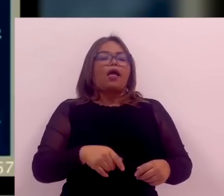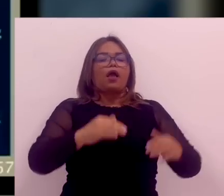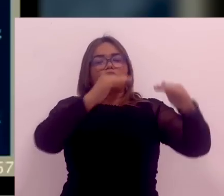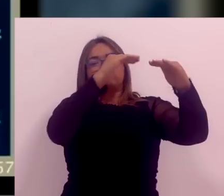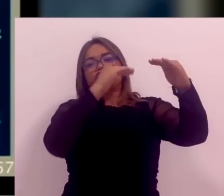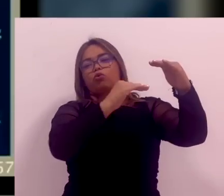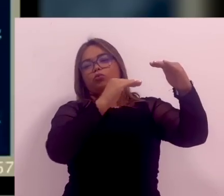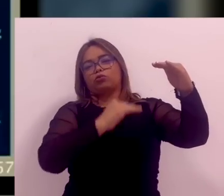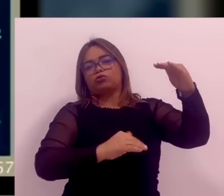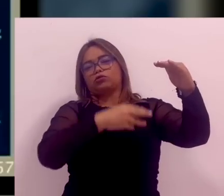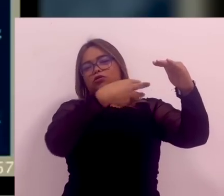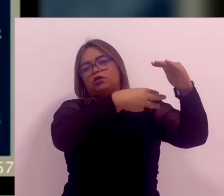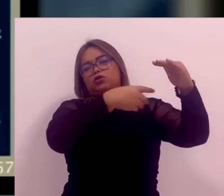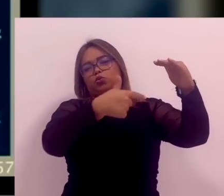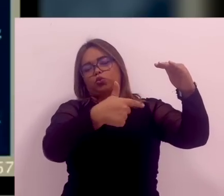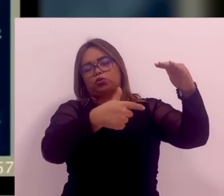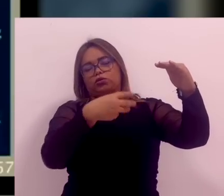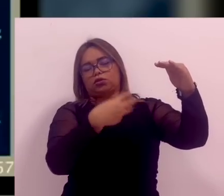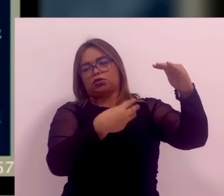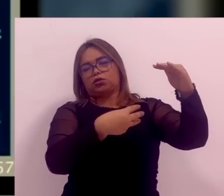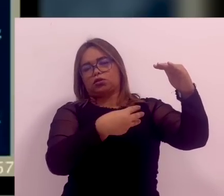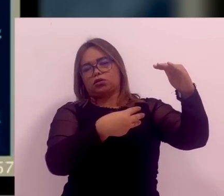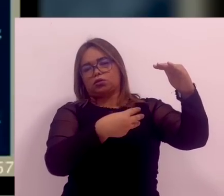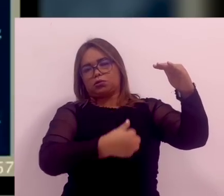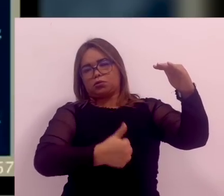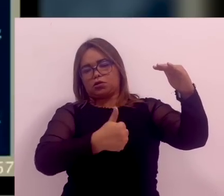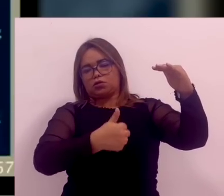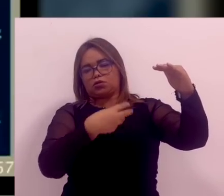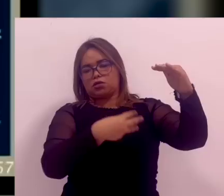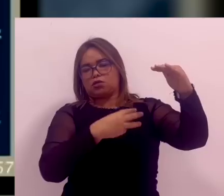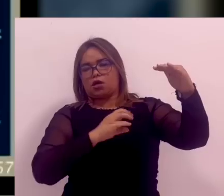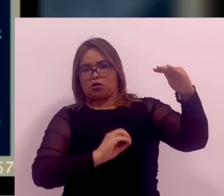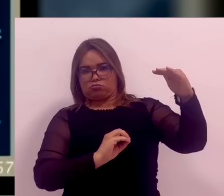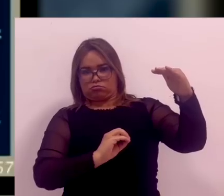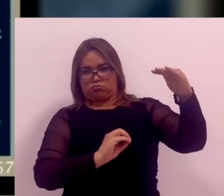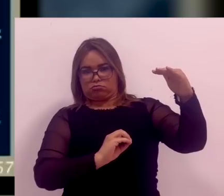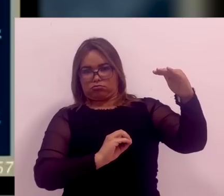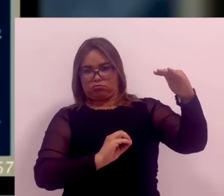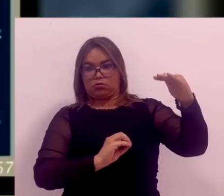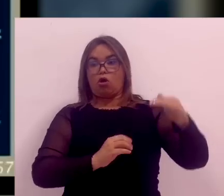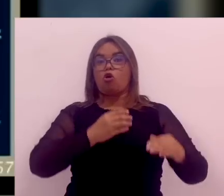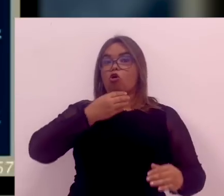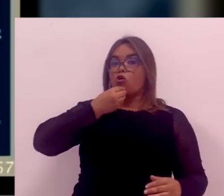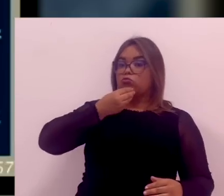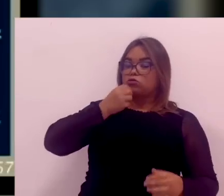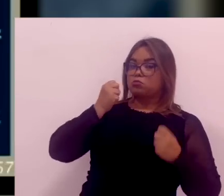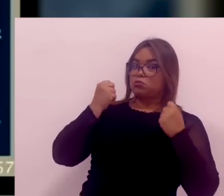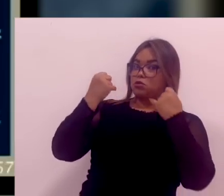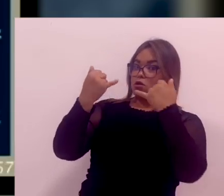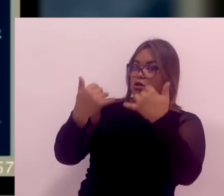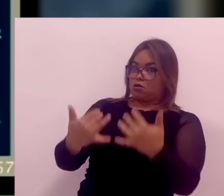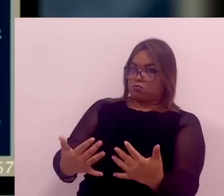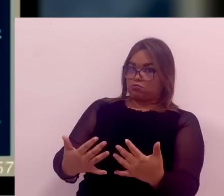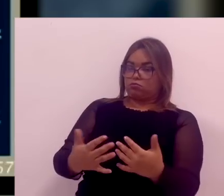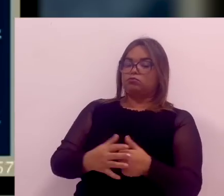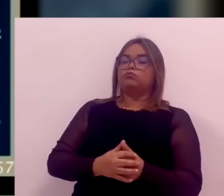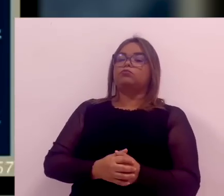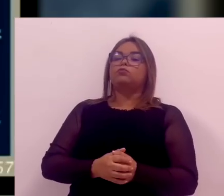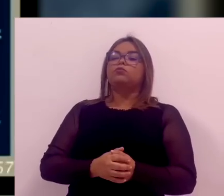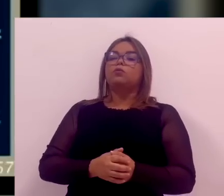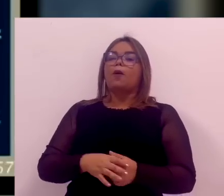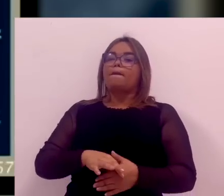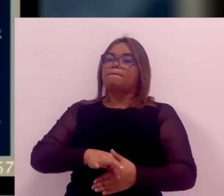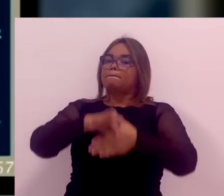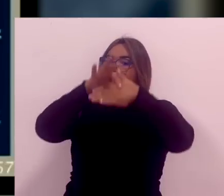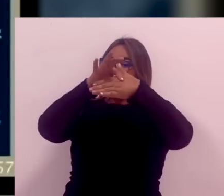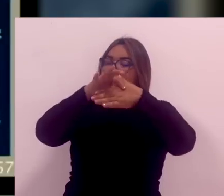isso para que vocês possam repeti-lo aos irmãos do 32º, 31º e 30º graus.